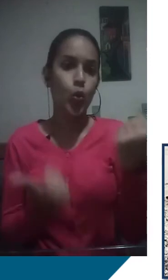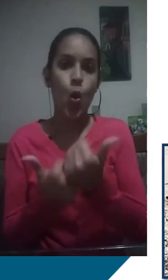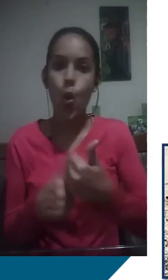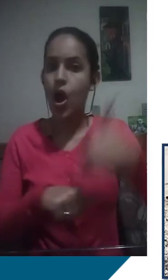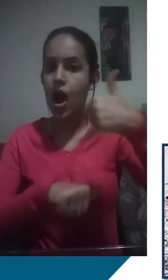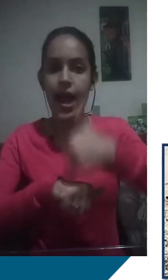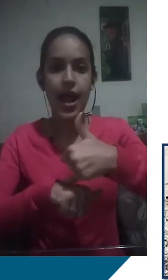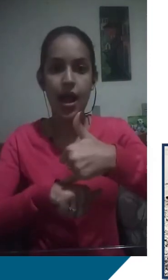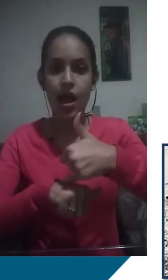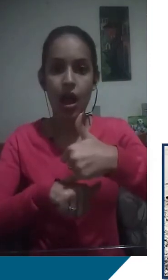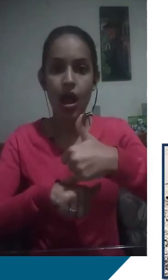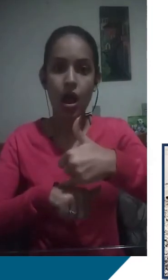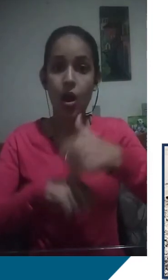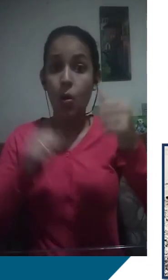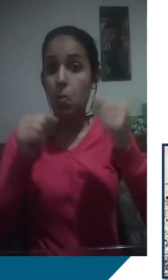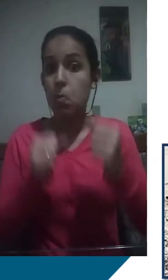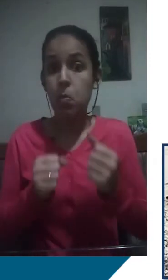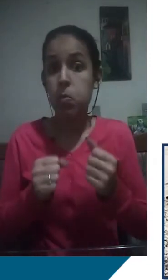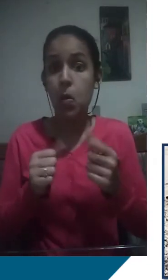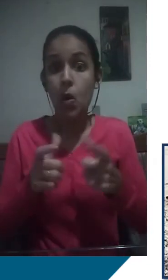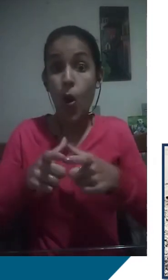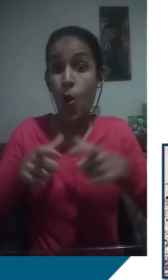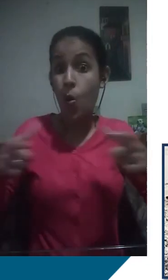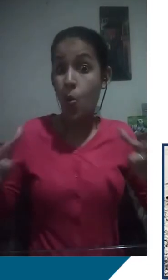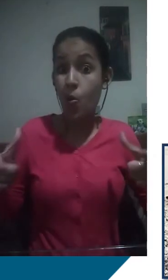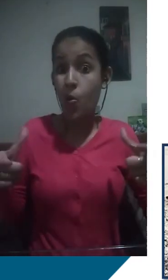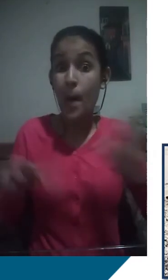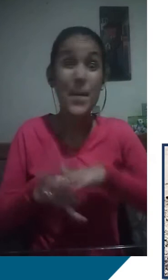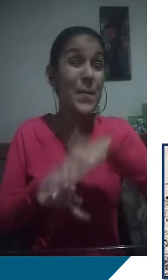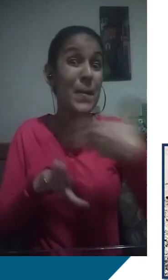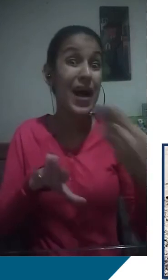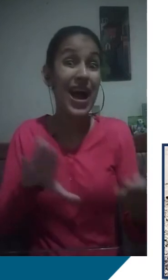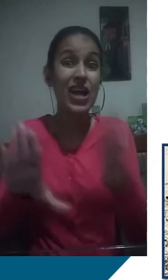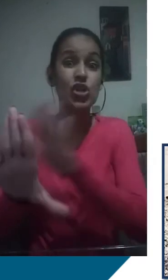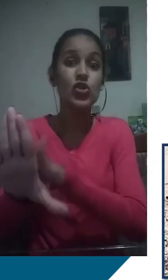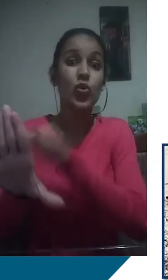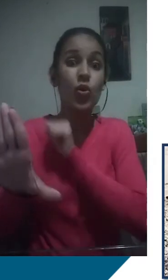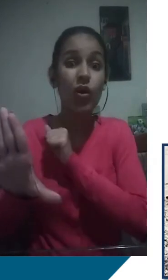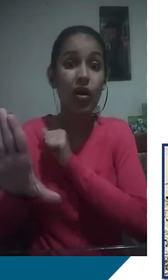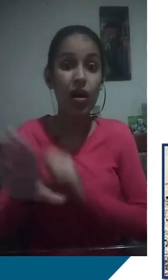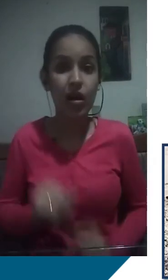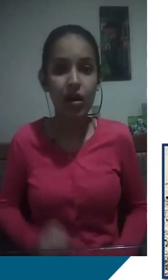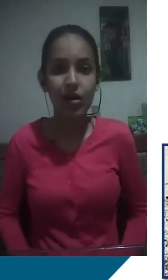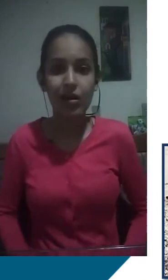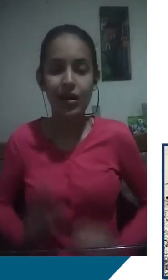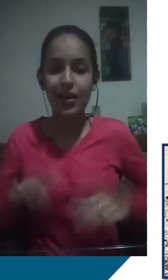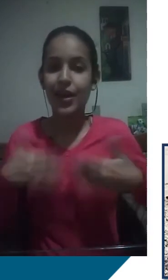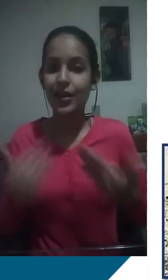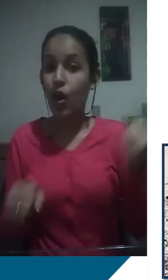Entendeu? Se ele se dilatasse, com certeza aquela estrutura iria sofrer. Então eu preciso ter 2 materiais que se dilatem da mesma